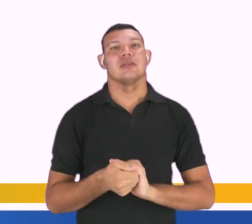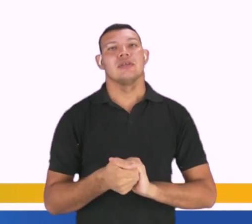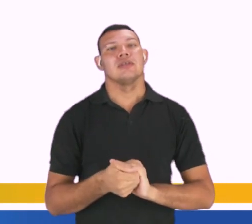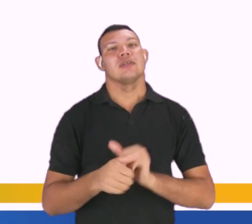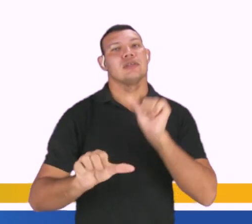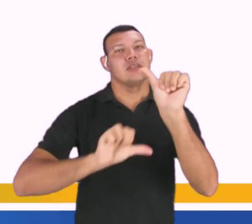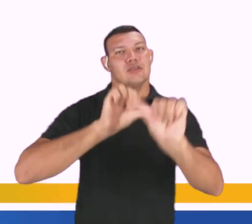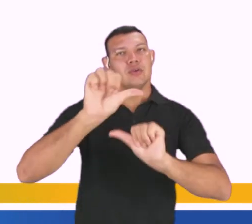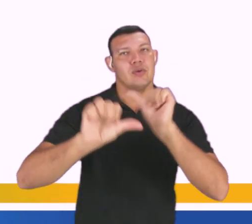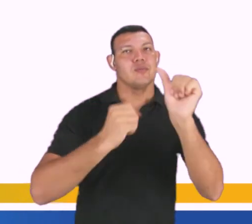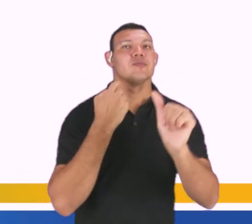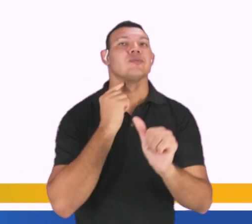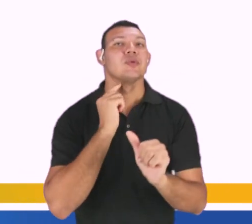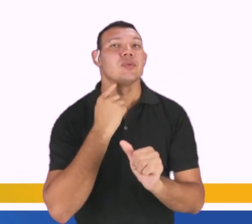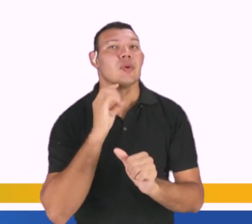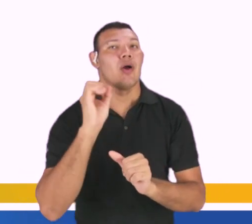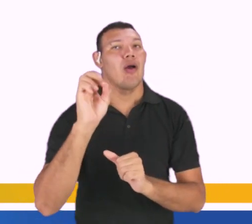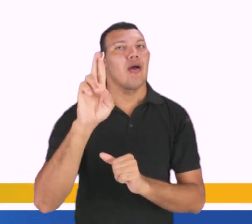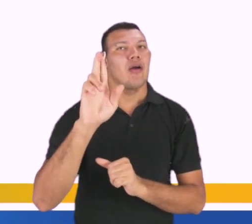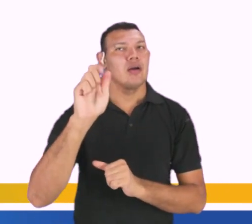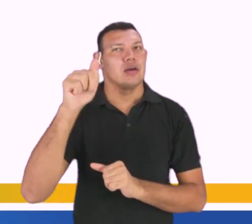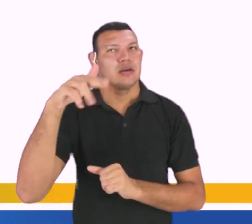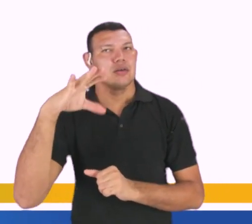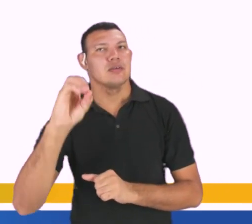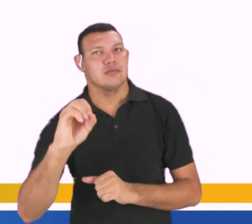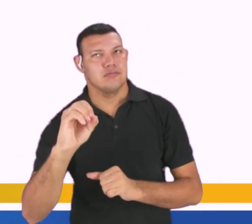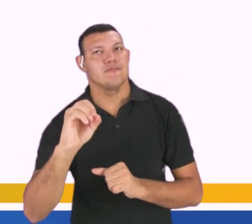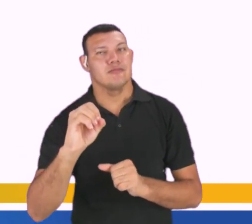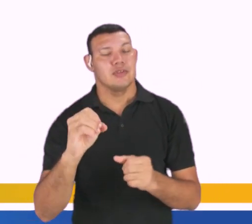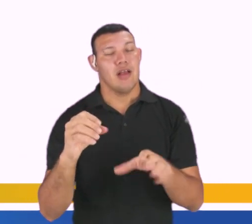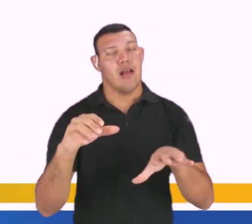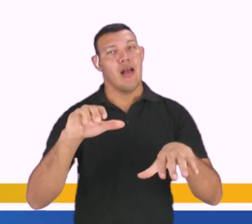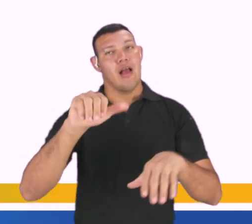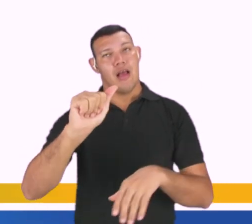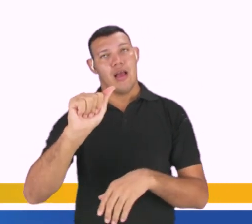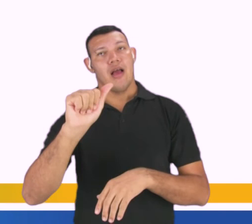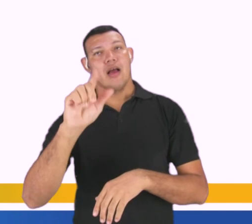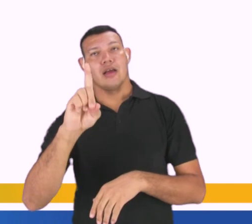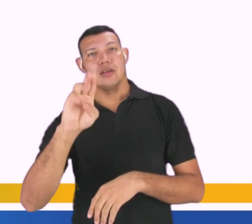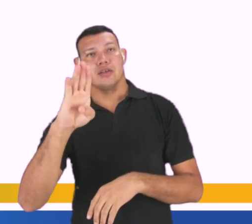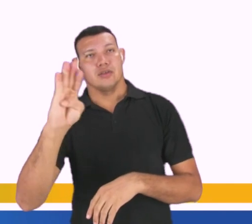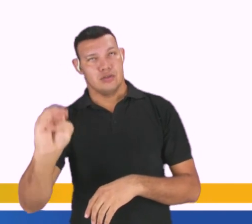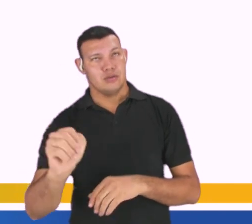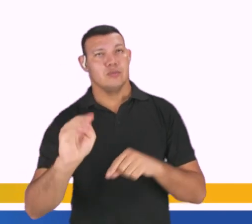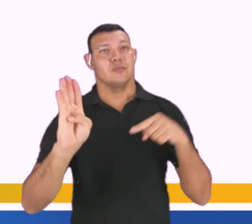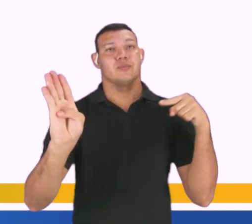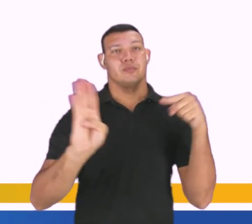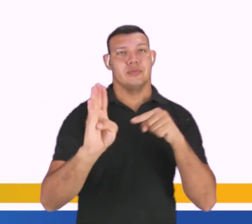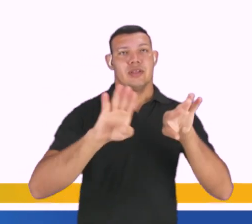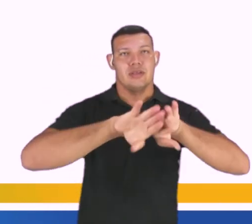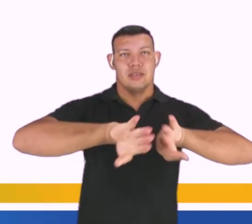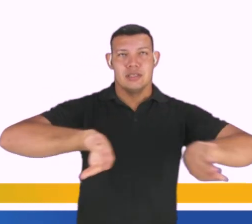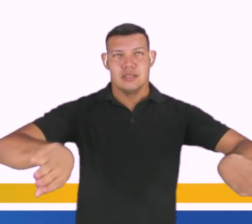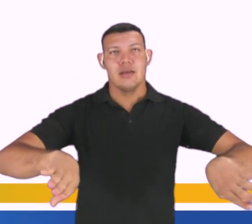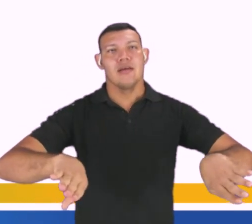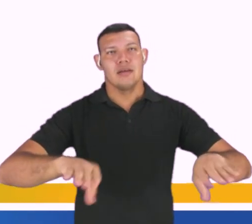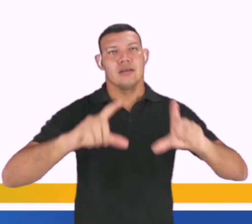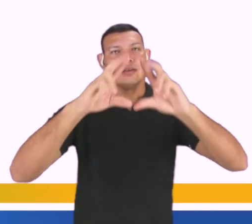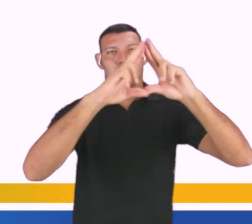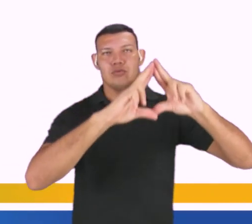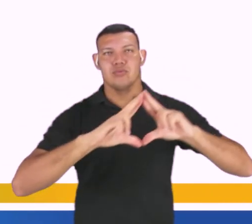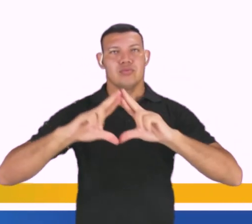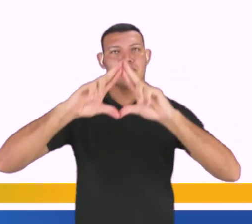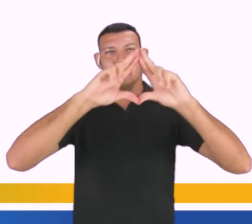adubo. Letra B, separar os recicláveis dos orgânicos e rejeitos. Letra C, instalação de